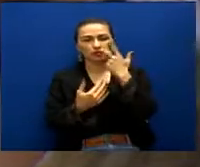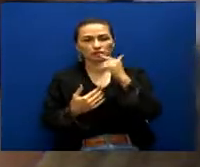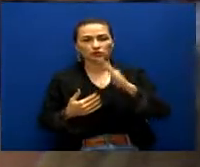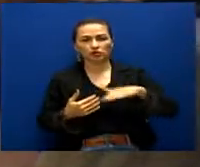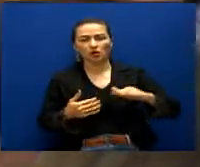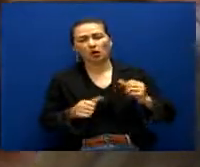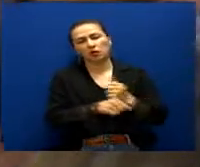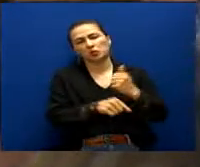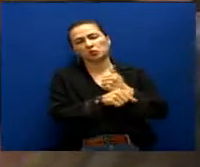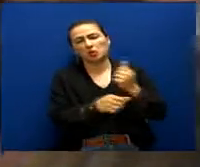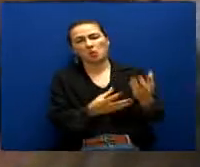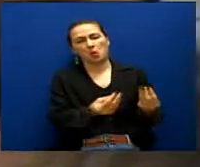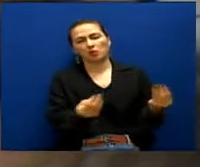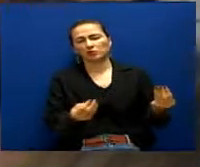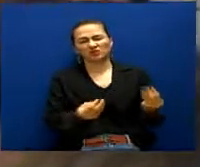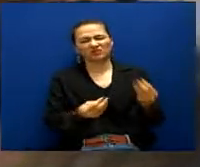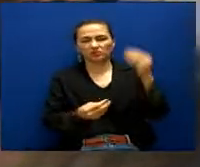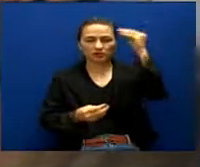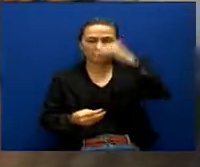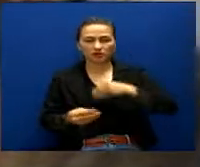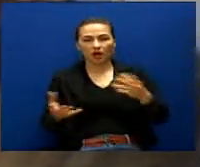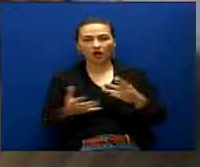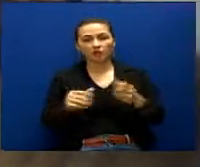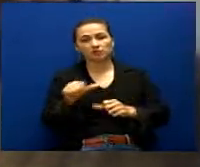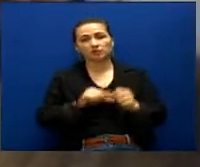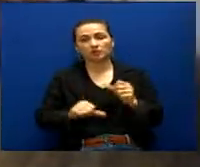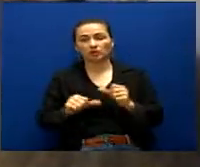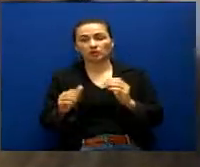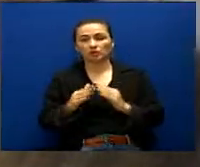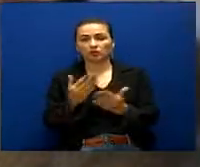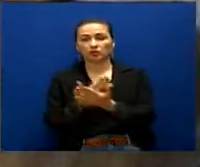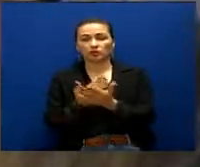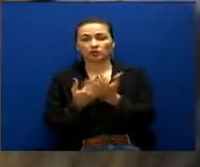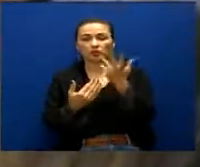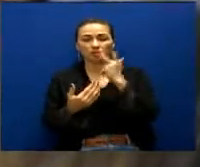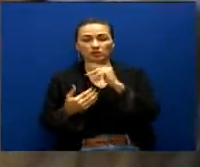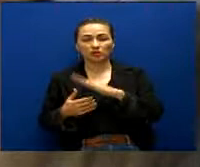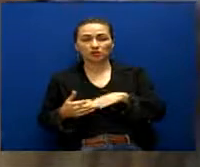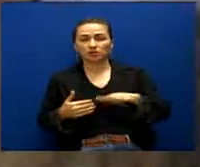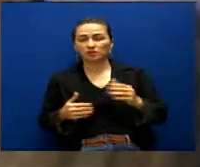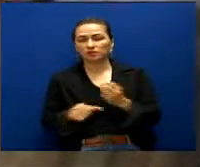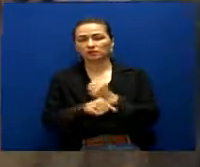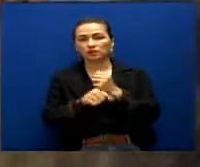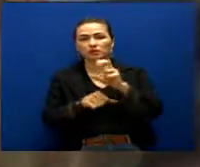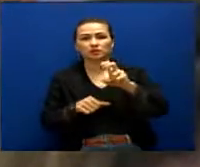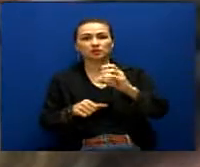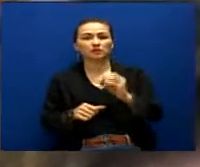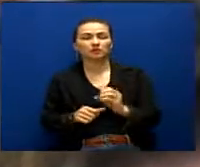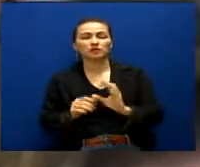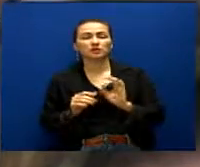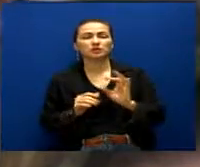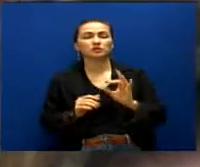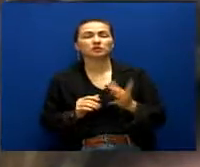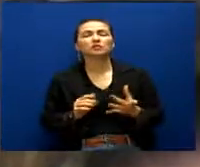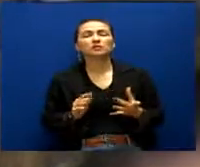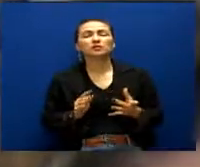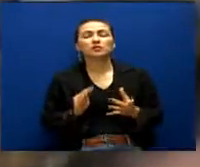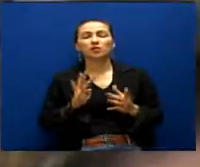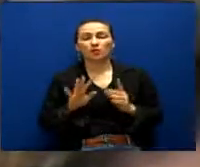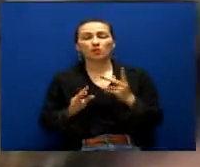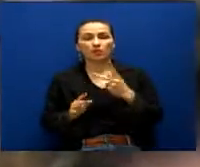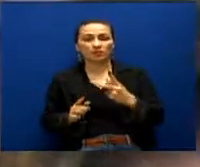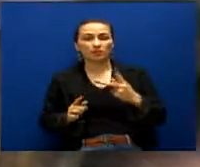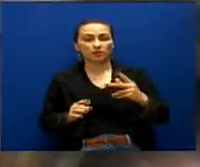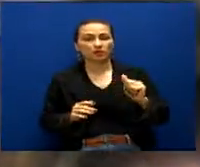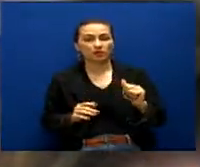gente? Agora eu quero só 50 creches. Poderia, o PPA permitiria isso. Tem uma emenda que eu falo aqui que toda alteração que ele quiser